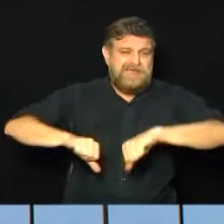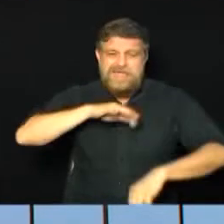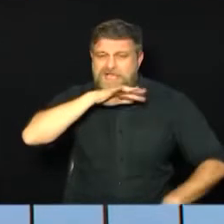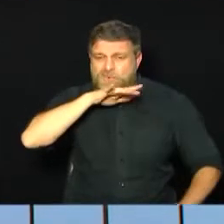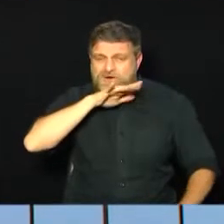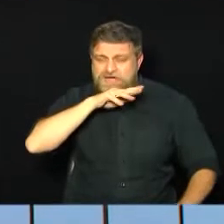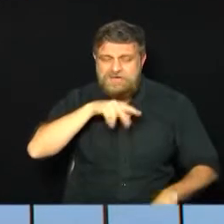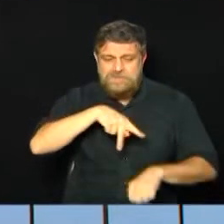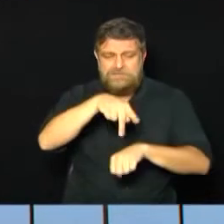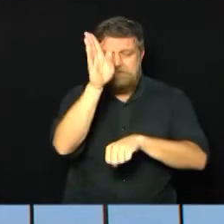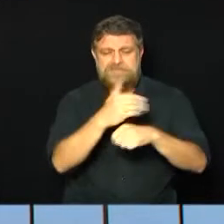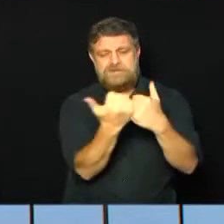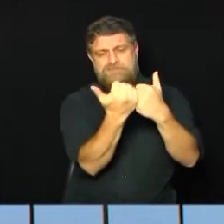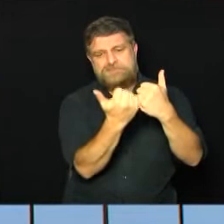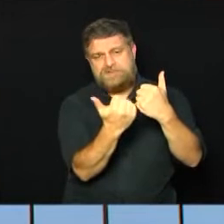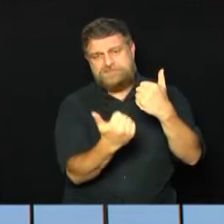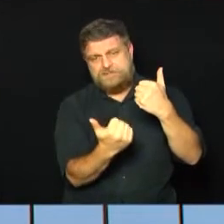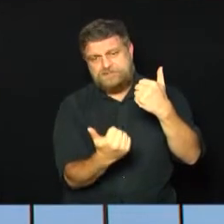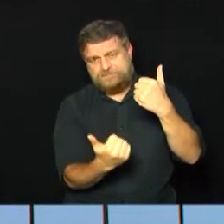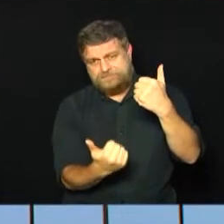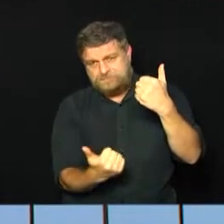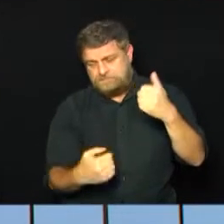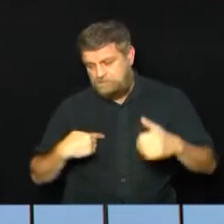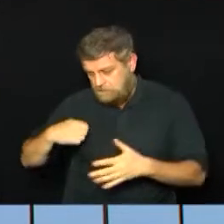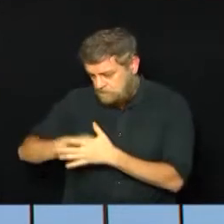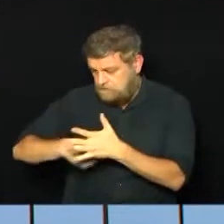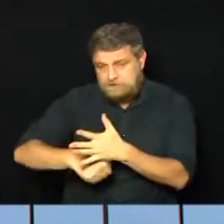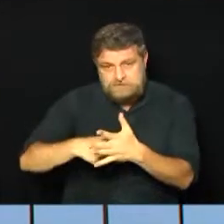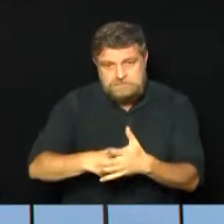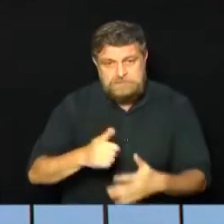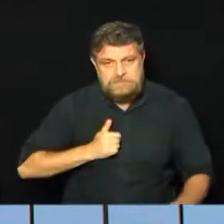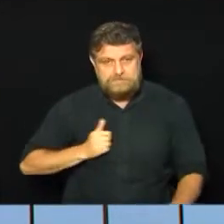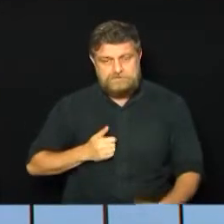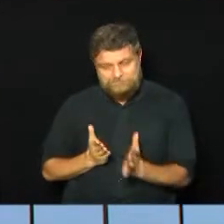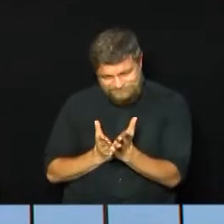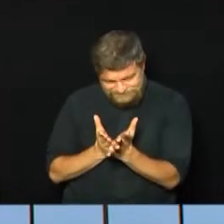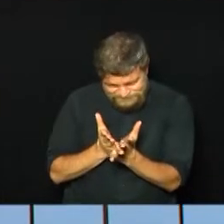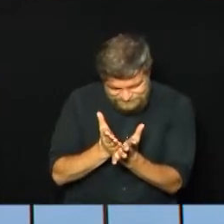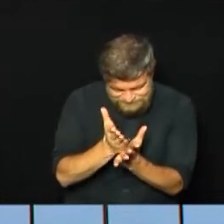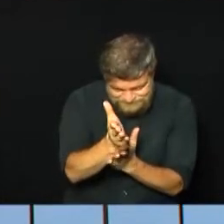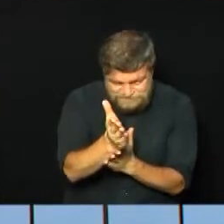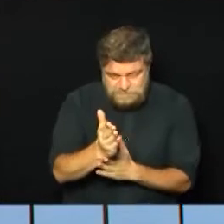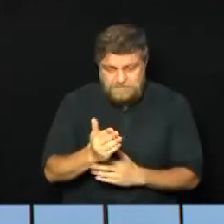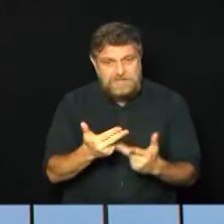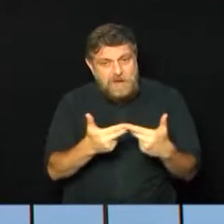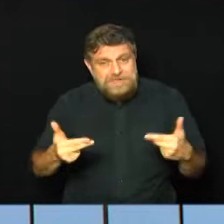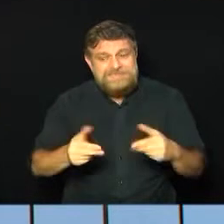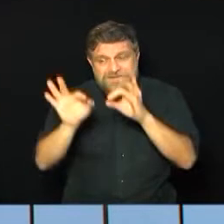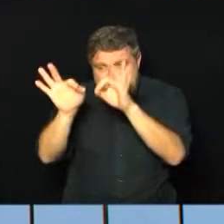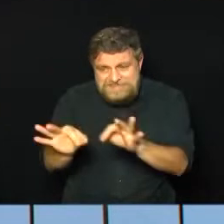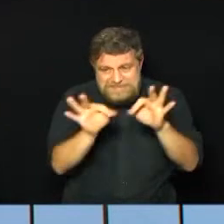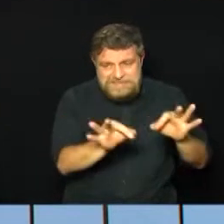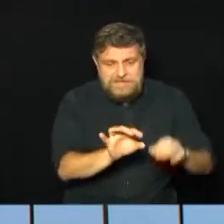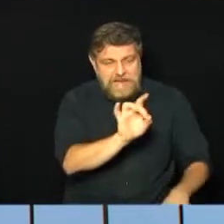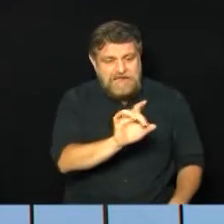o nosso atraso. Então, a gente luta para que as coisas andem por si só, que sejam simples, que cada cidadão saiba resolver